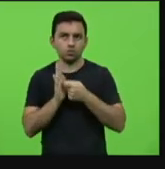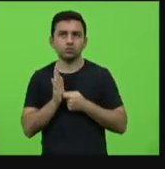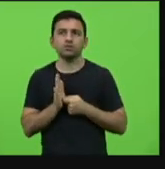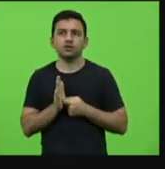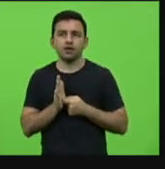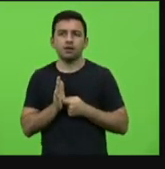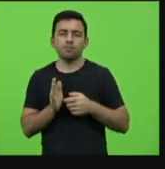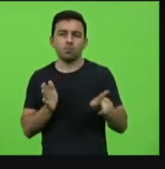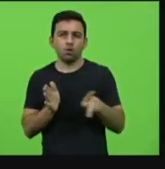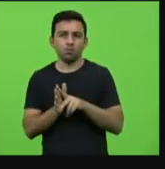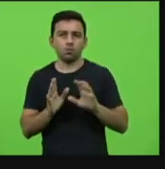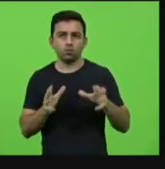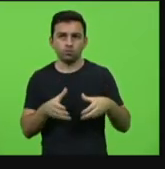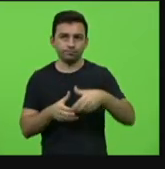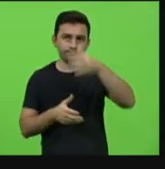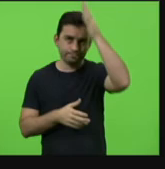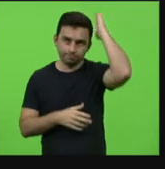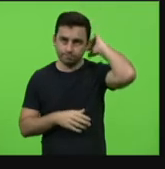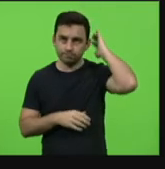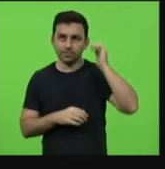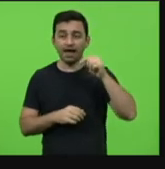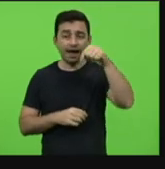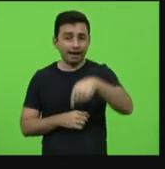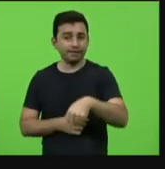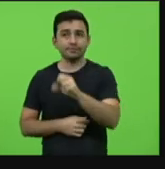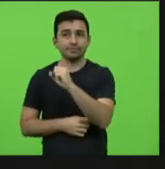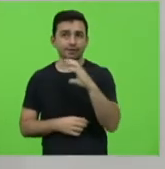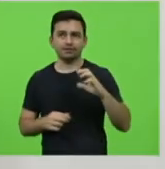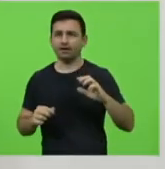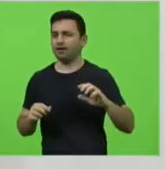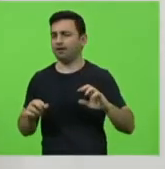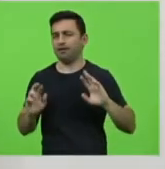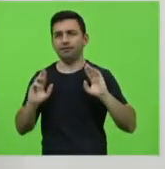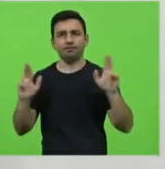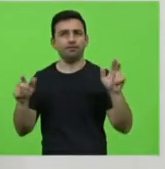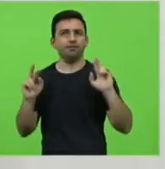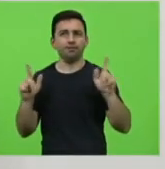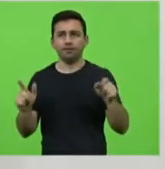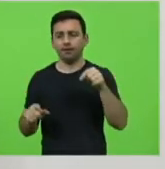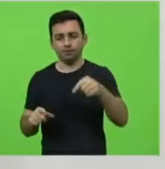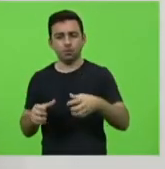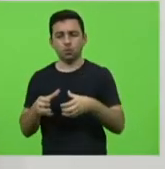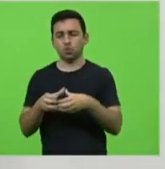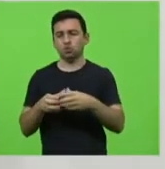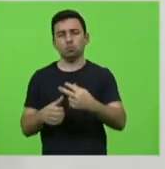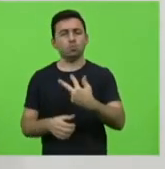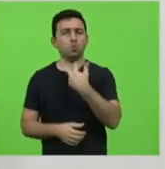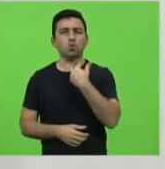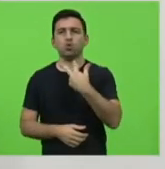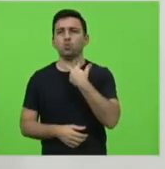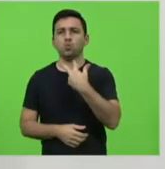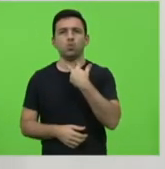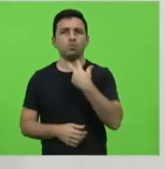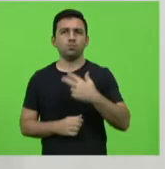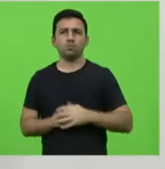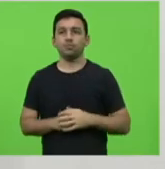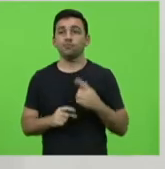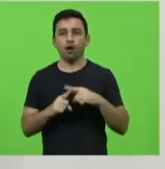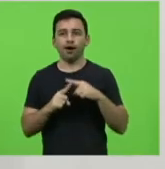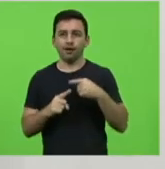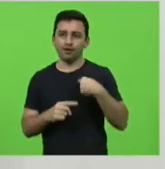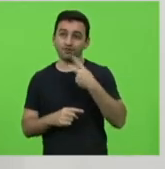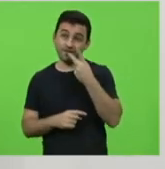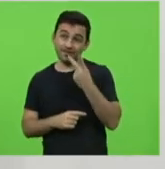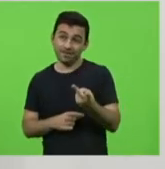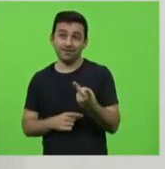Bombeiros do Mato Grosso do Sul. Aqui em Santa Catarina, não. Aqui o comando diz não pode. Não pode porque, é claro, vou falar aqui, é claro